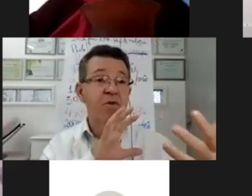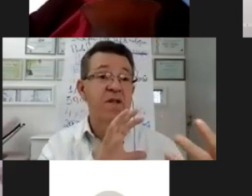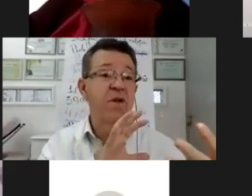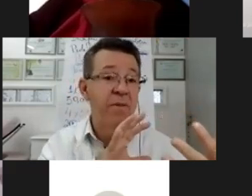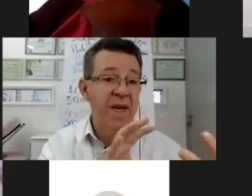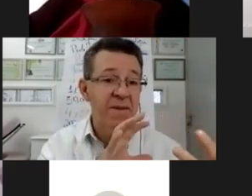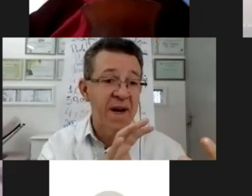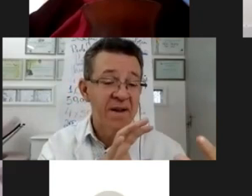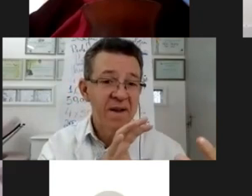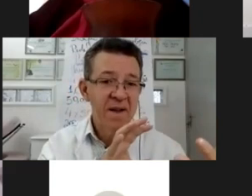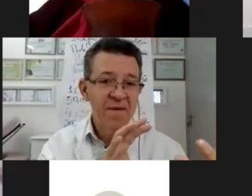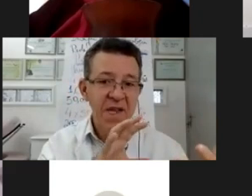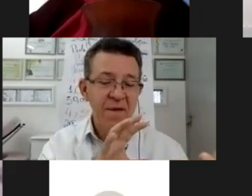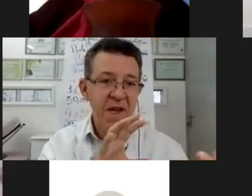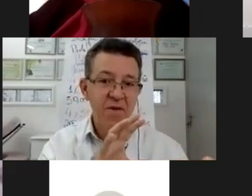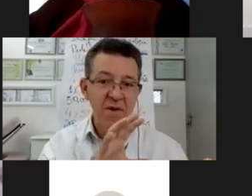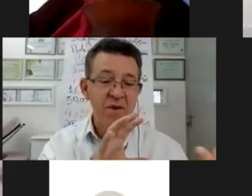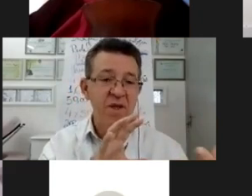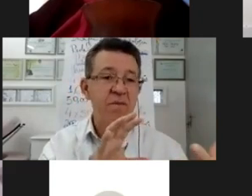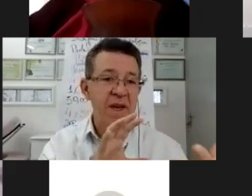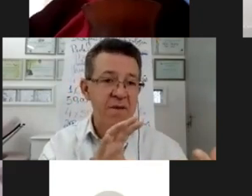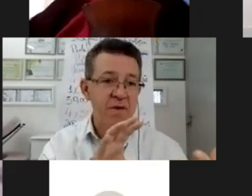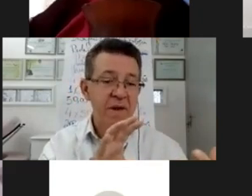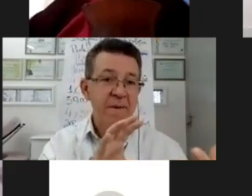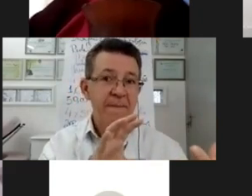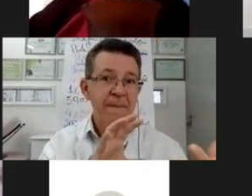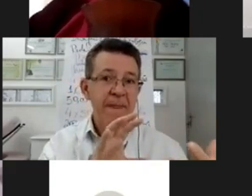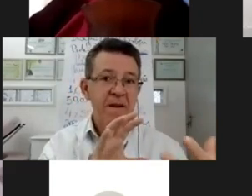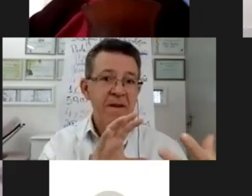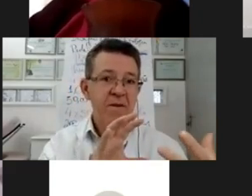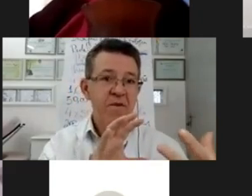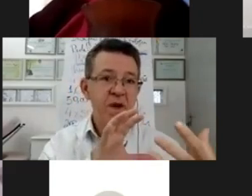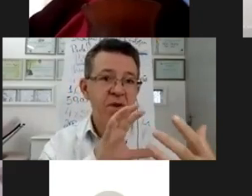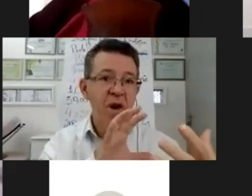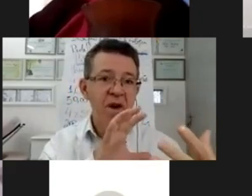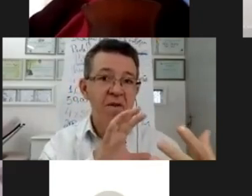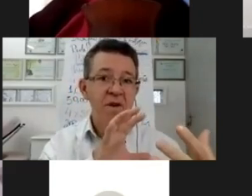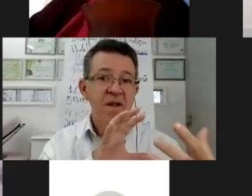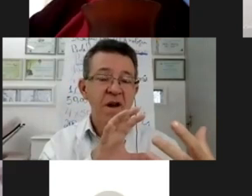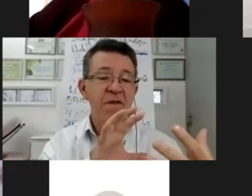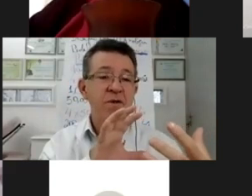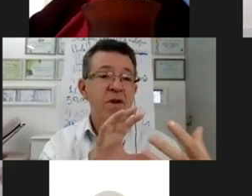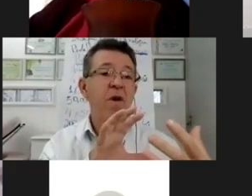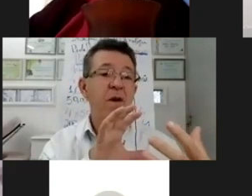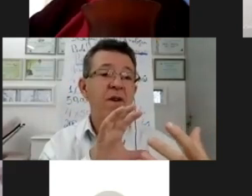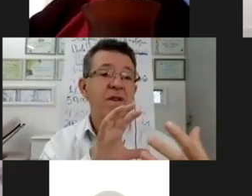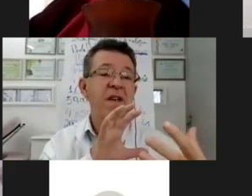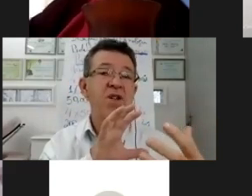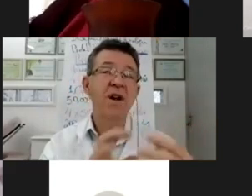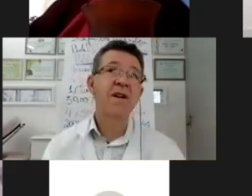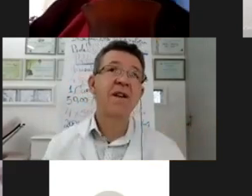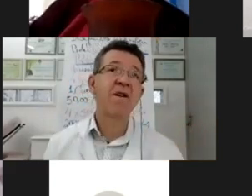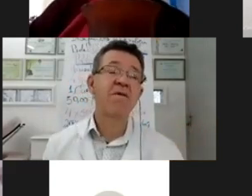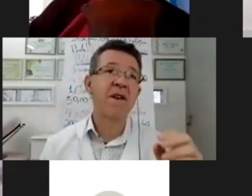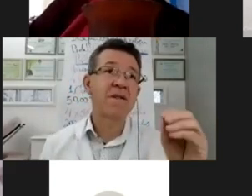frente consigo mesma, frente a frente consigo mesmo, o seu órgão, talvez o seu órgão ele